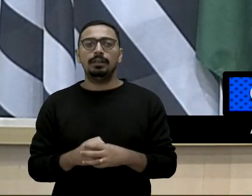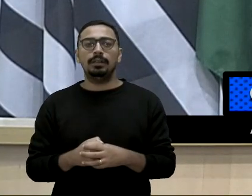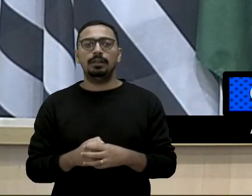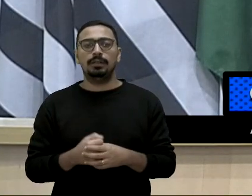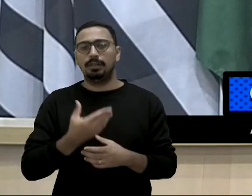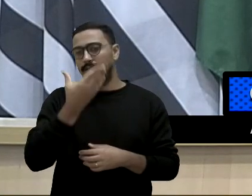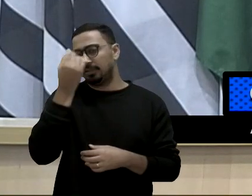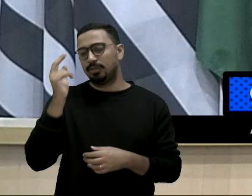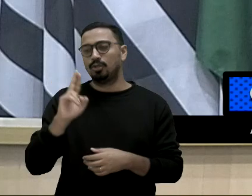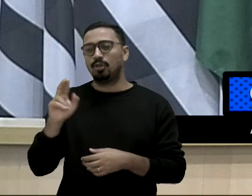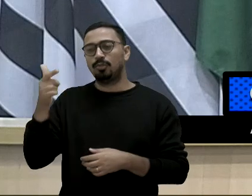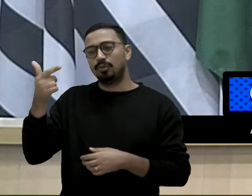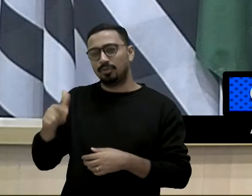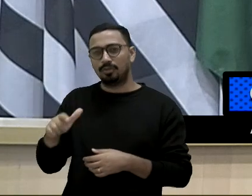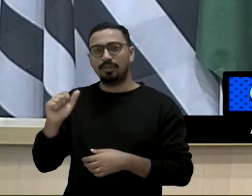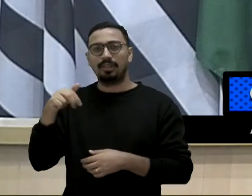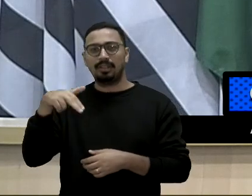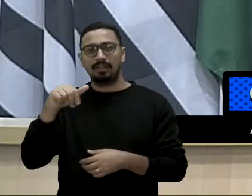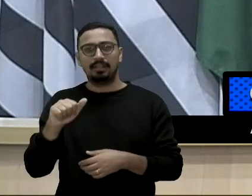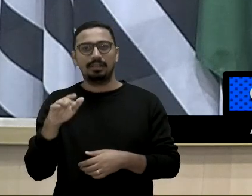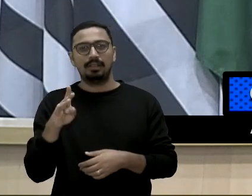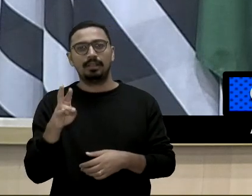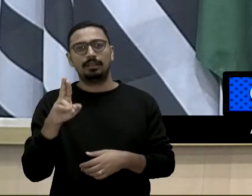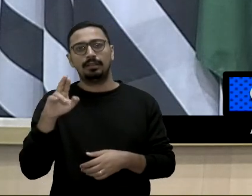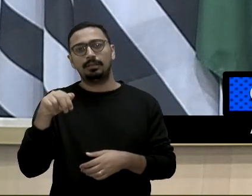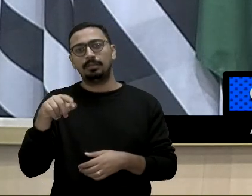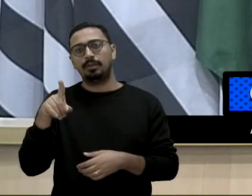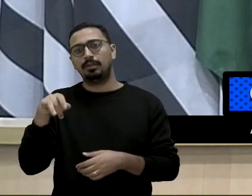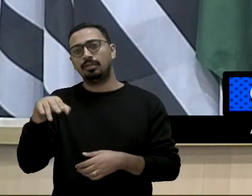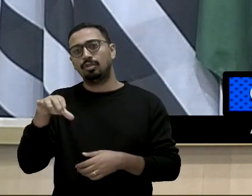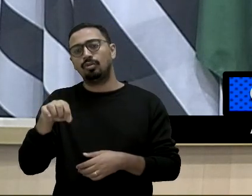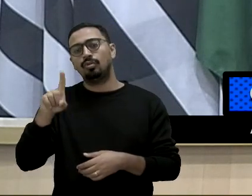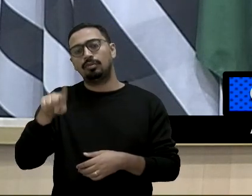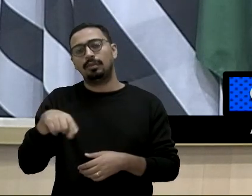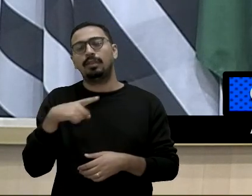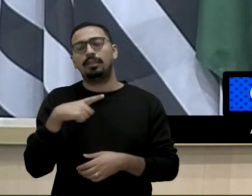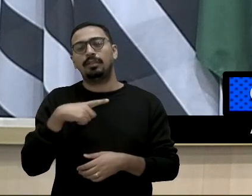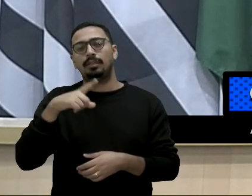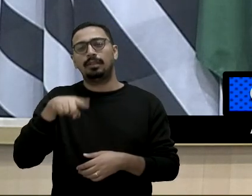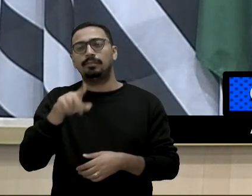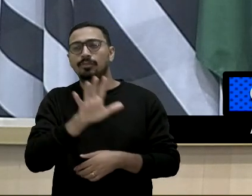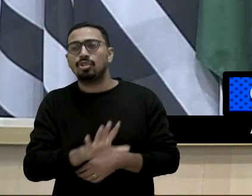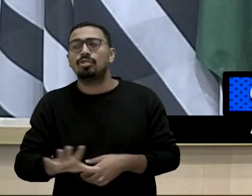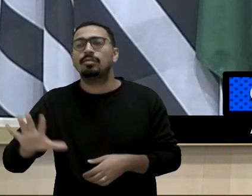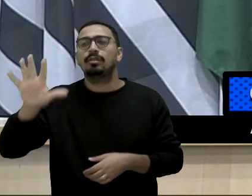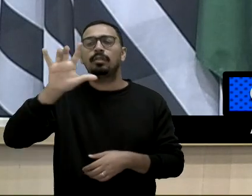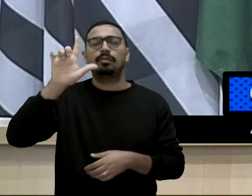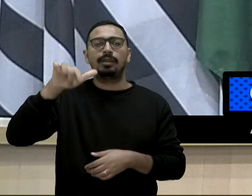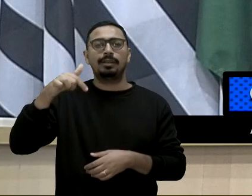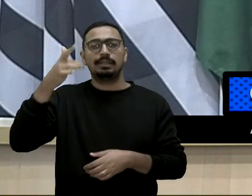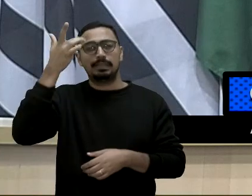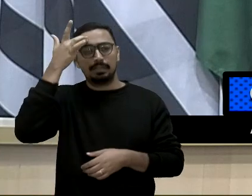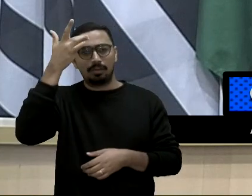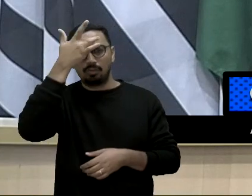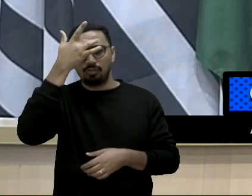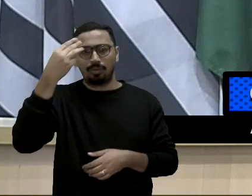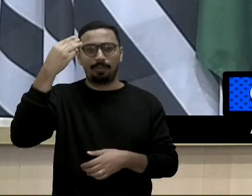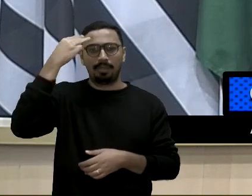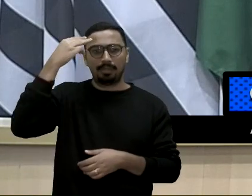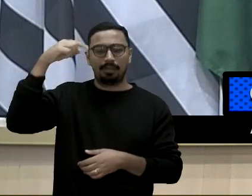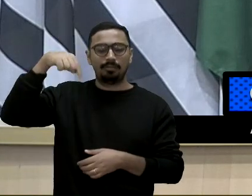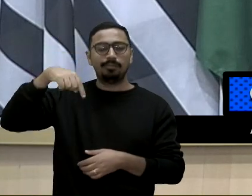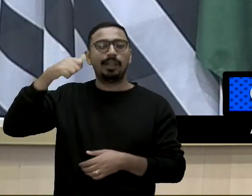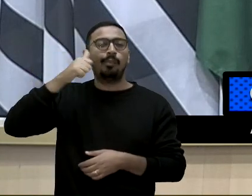eu esqueci o nome dela de novo. A Ana Brandino, ela traz um panorama geral para nós, né, das condições de saúde mental das mulheres no nosso